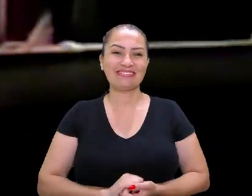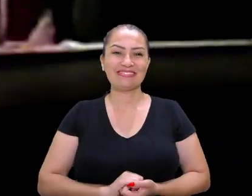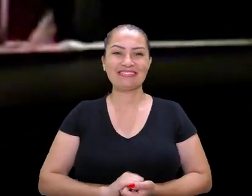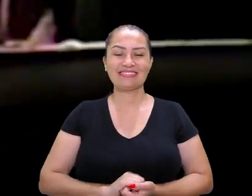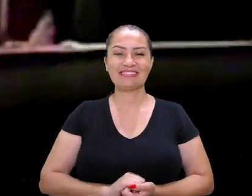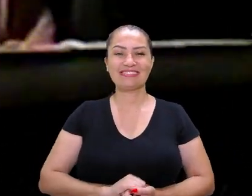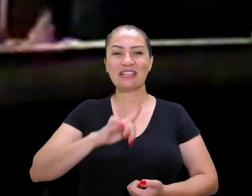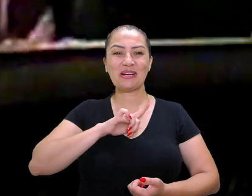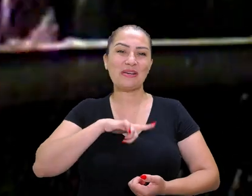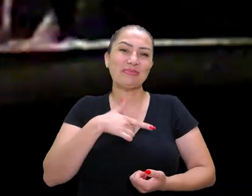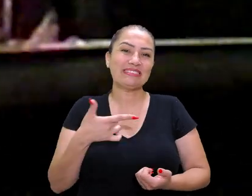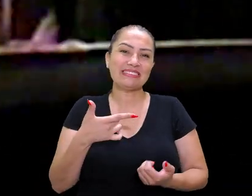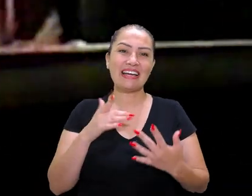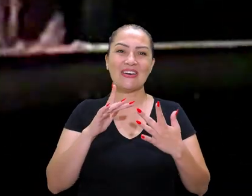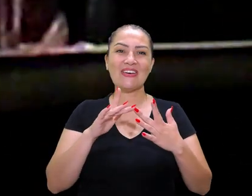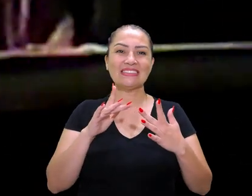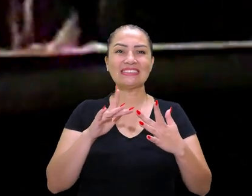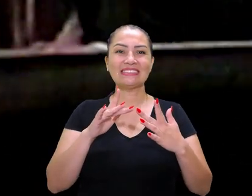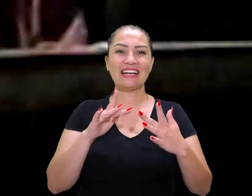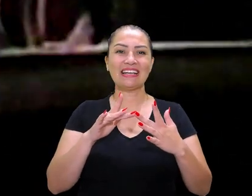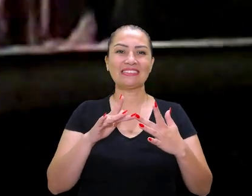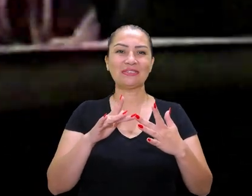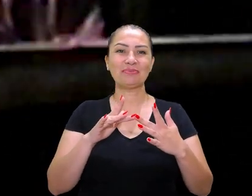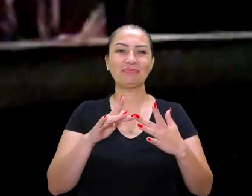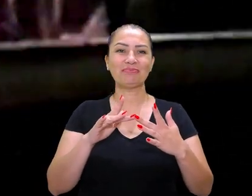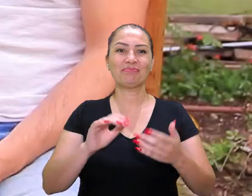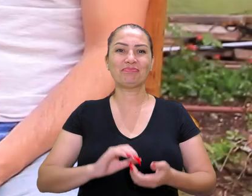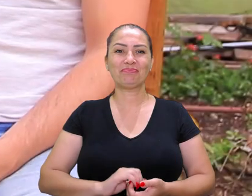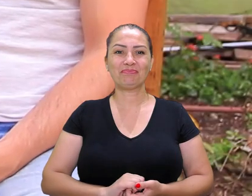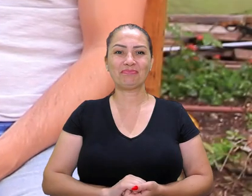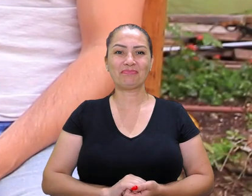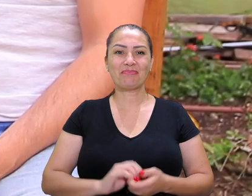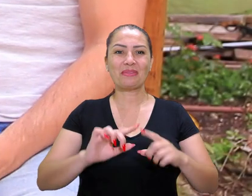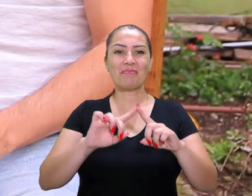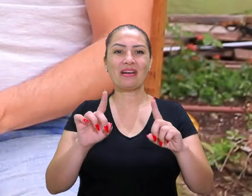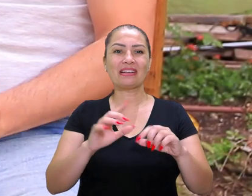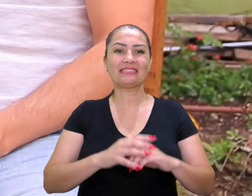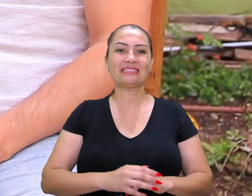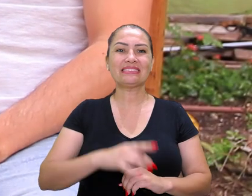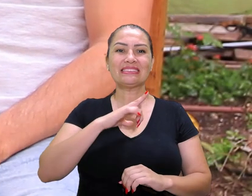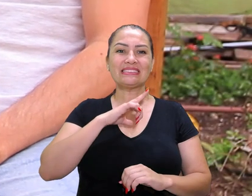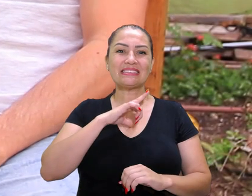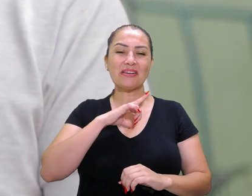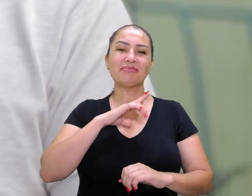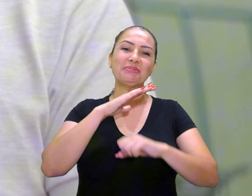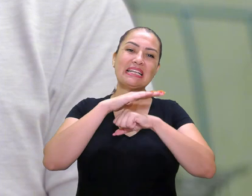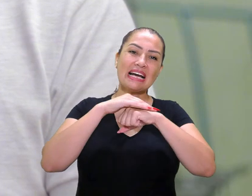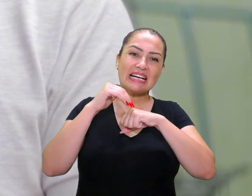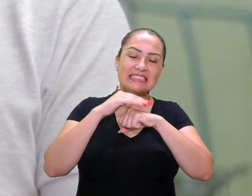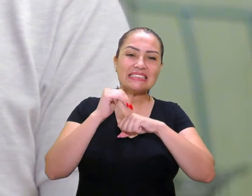ter mais esse contato, ficou esse carinho, ficou essa amizade,